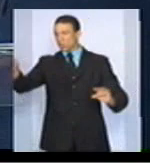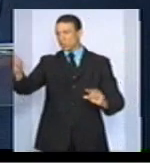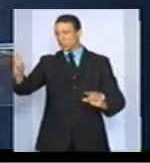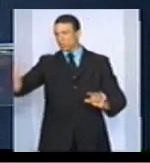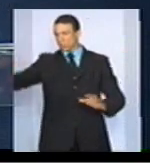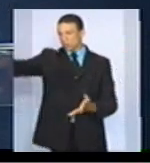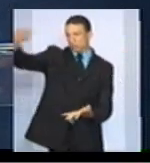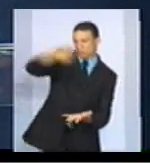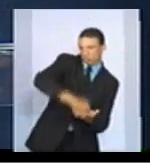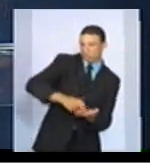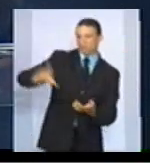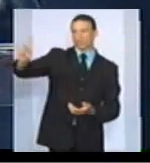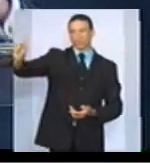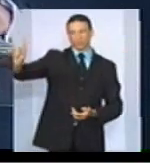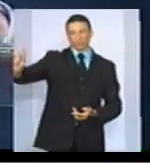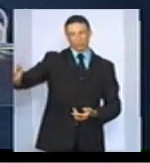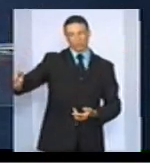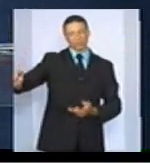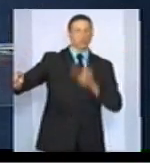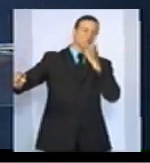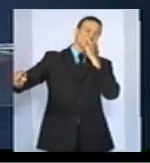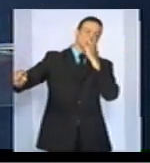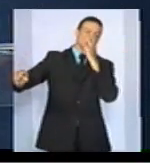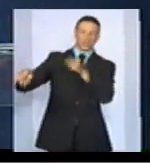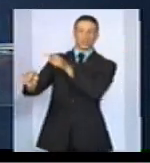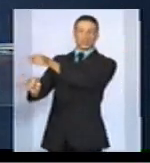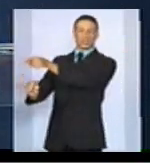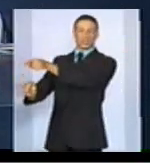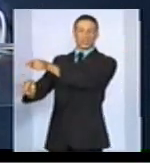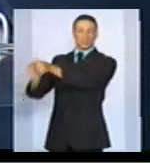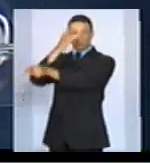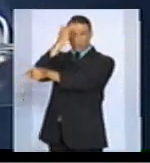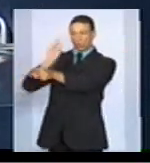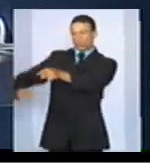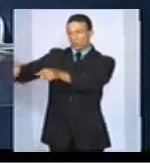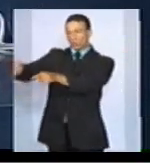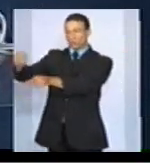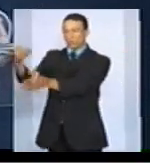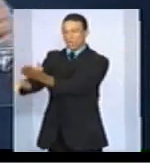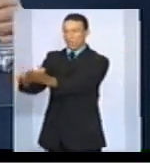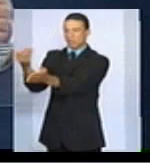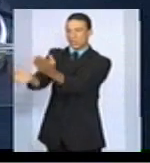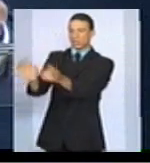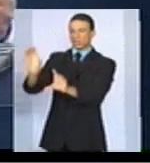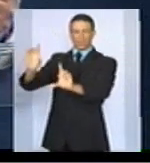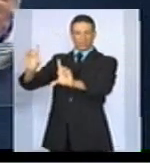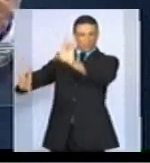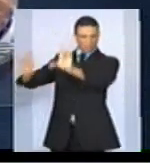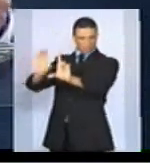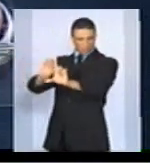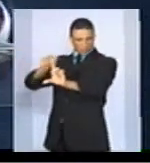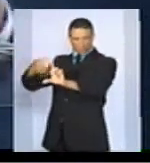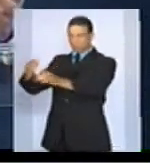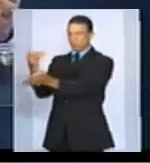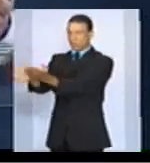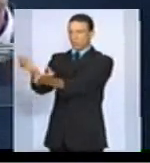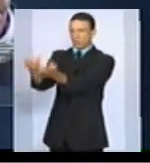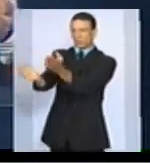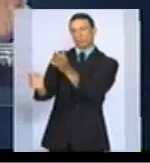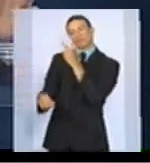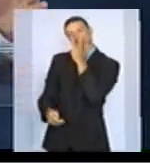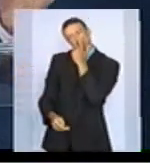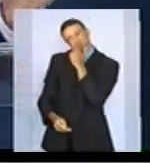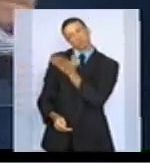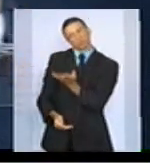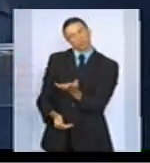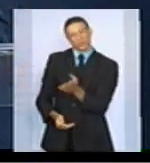a tendência é que o assinante vai perder os canais dos seus pacotes portanto O equívoco